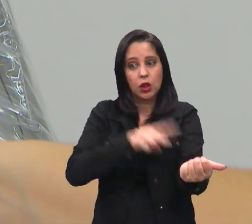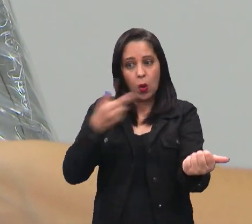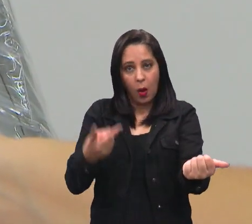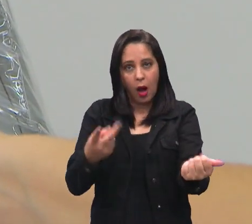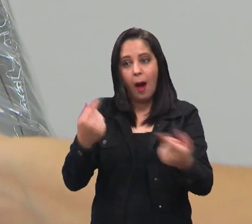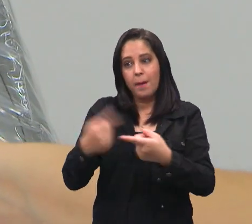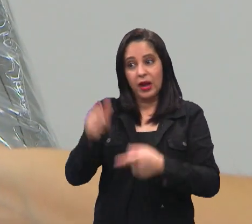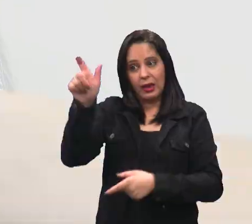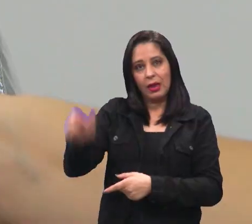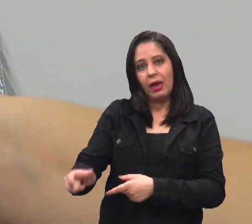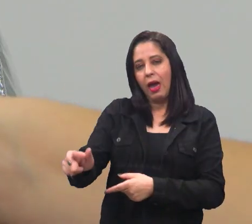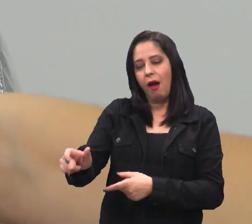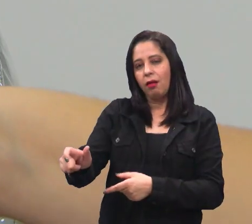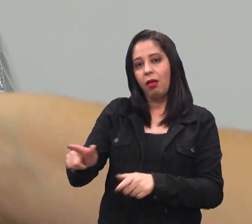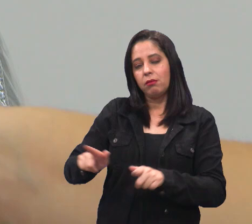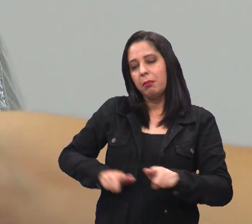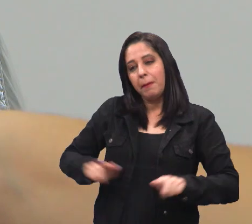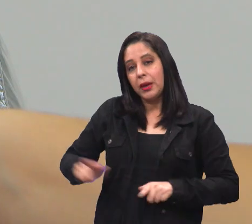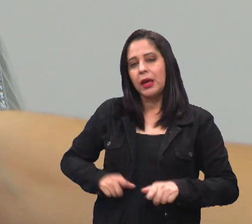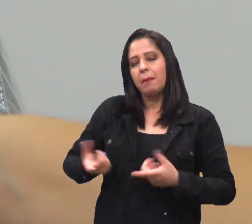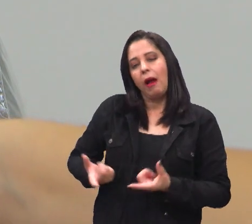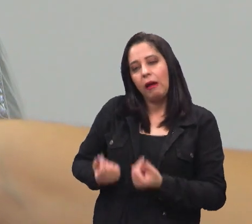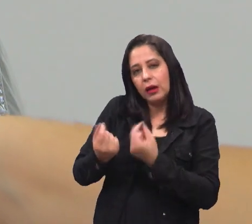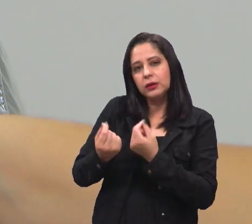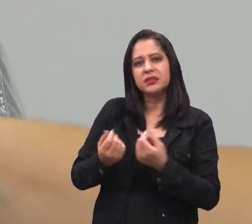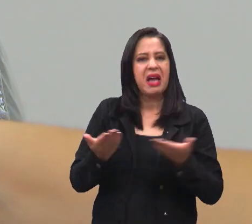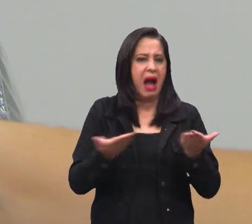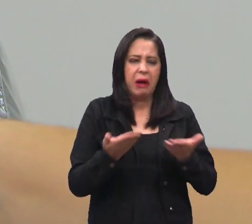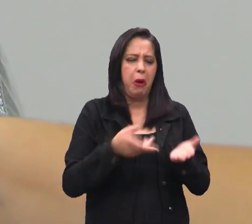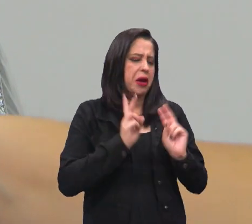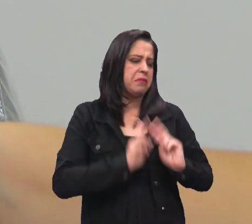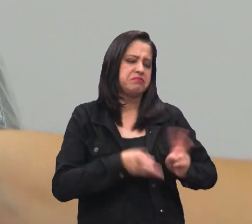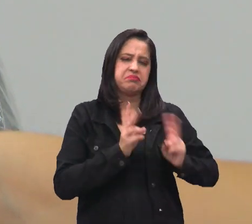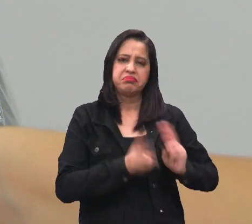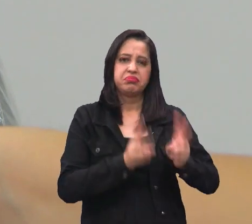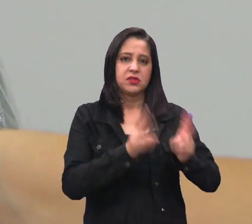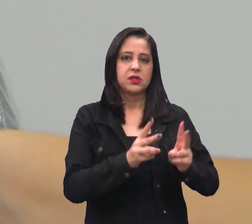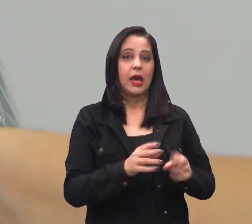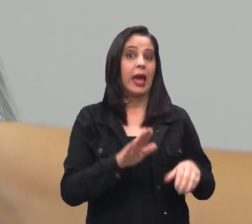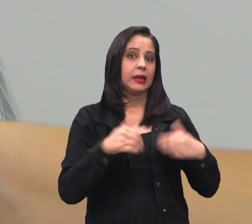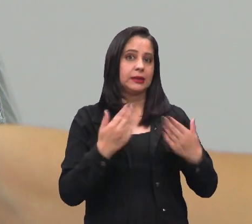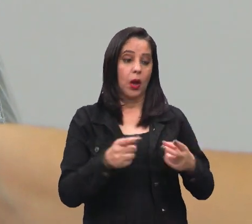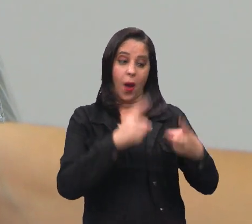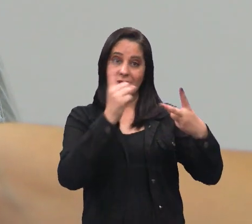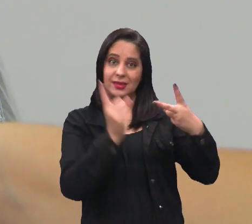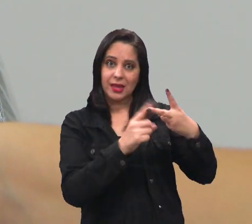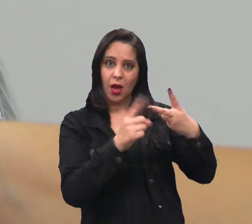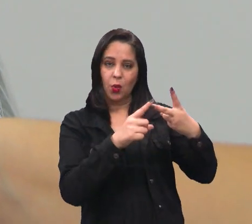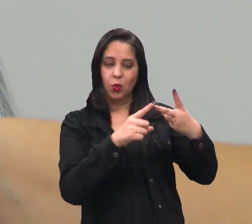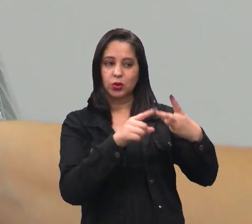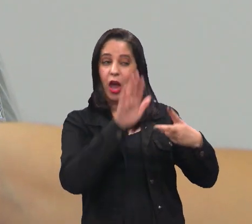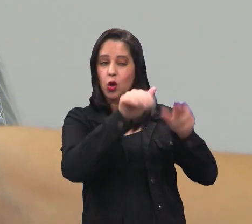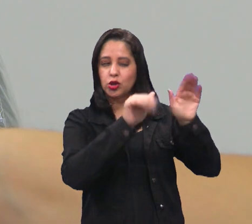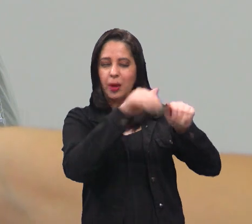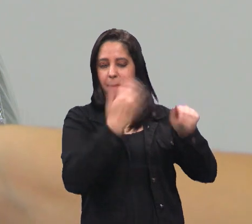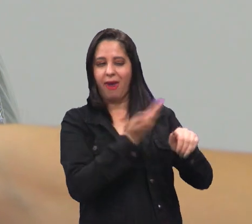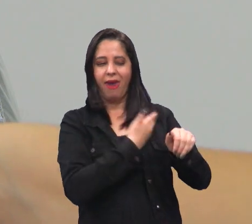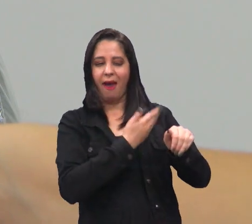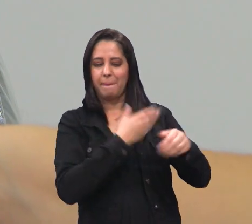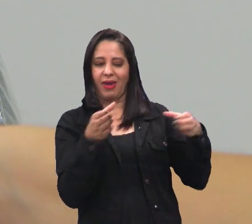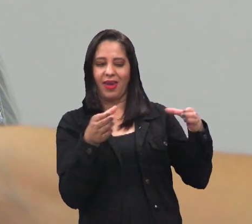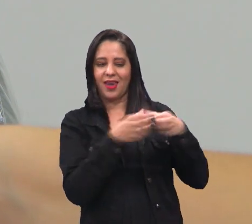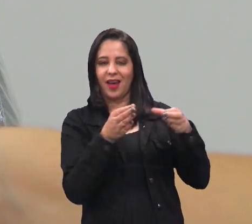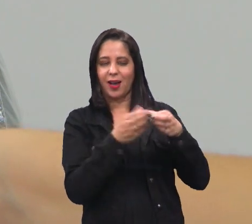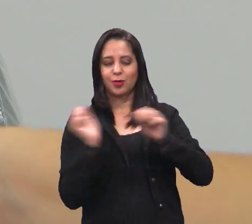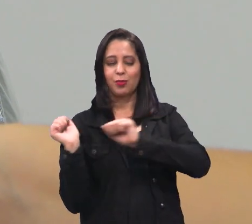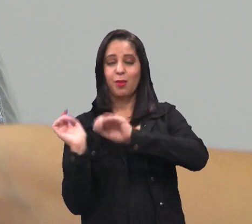depois eu fui doando. Na segunda vez que eu vim doar, a gente veio até um grupo de amigos. Aí a gente combinou e veio umas 5, 6 pessoas